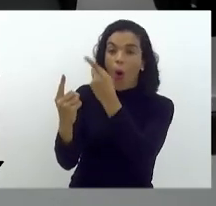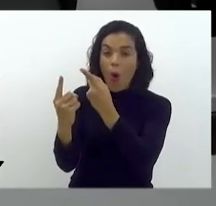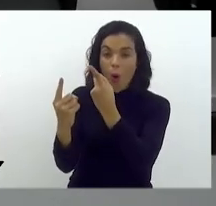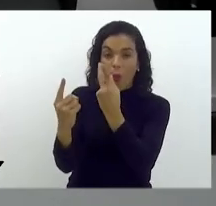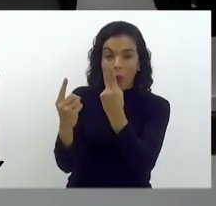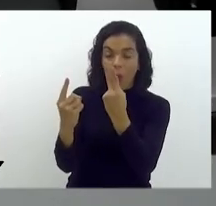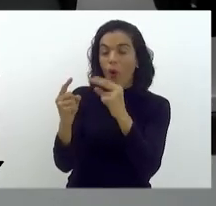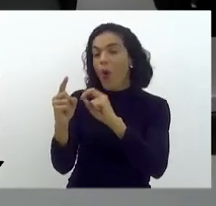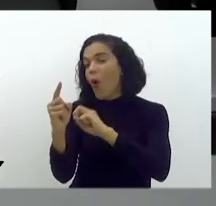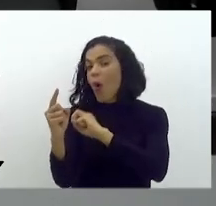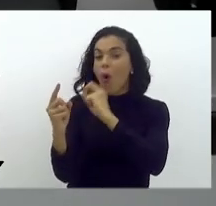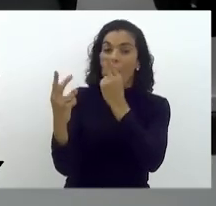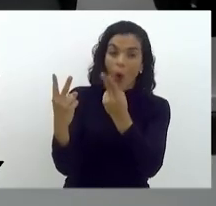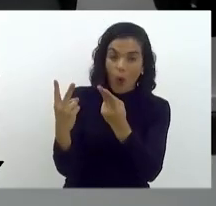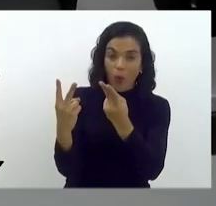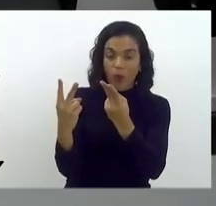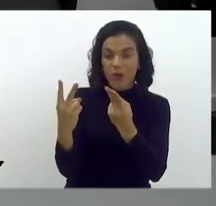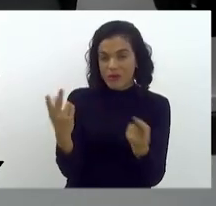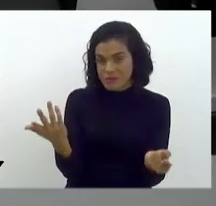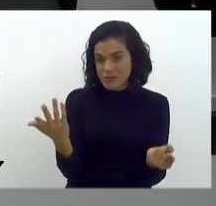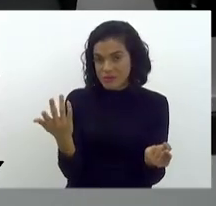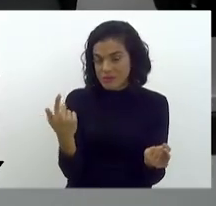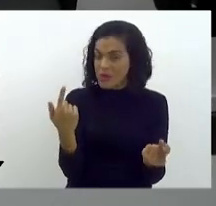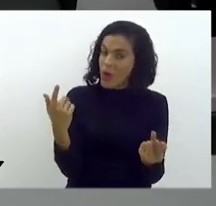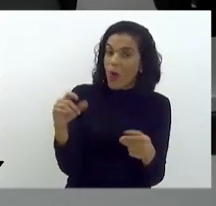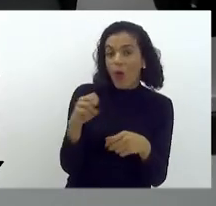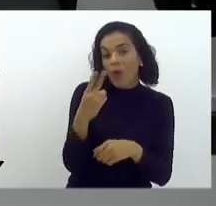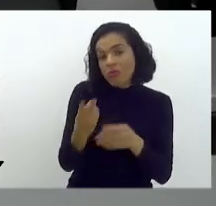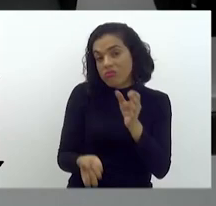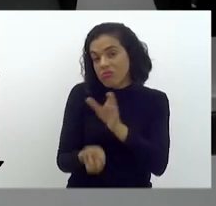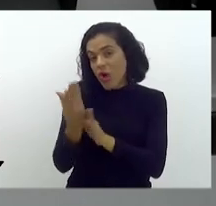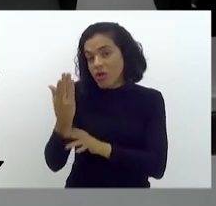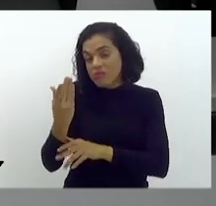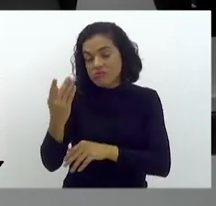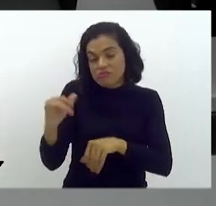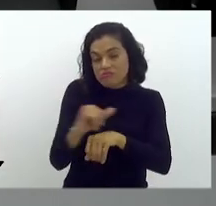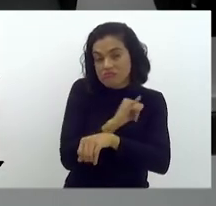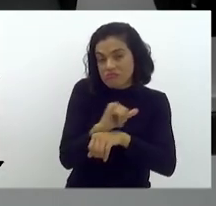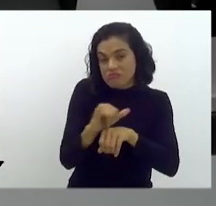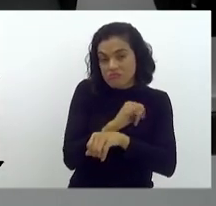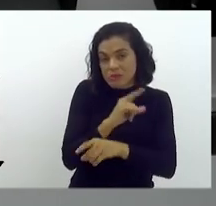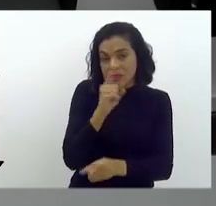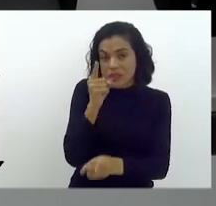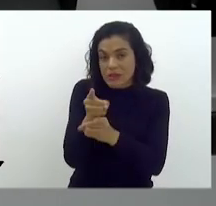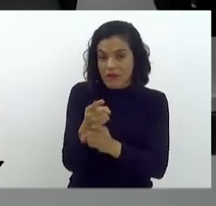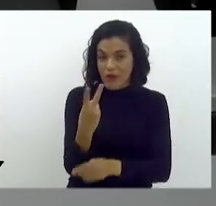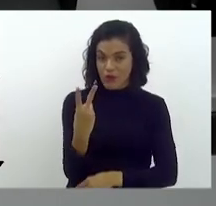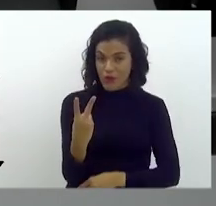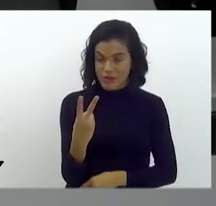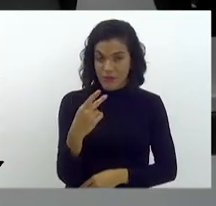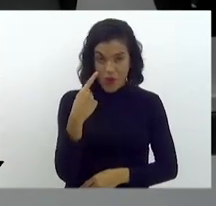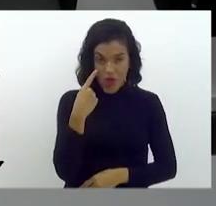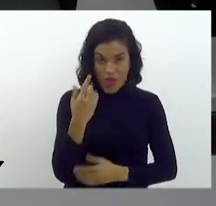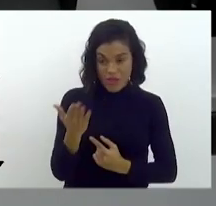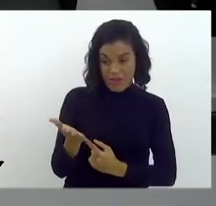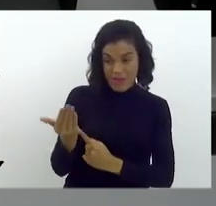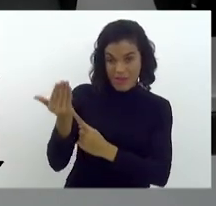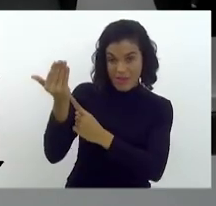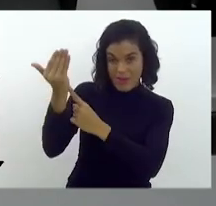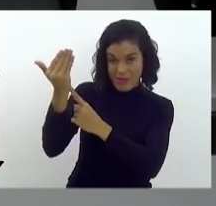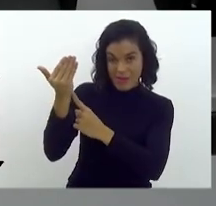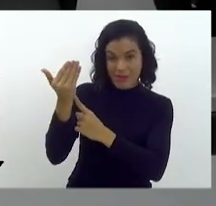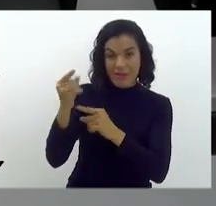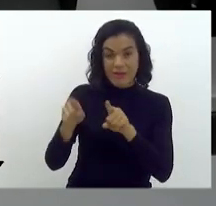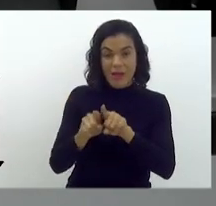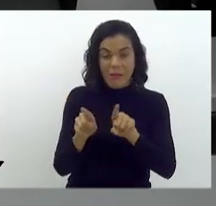forma de identificar esses crimes não só por esse campo dentro da Então veja alguma tecnologia os